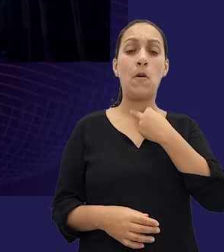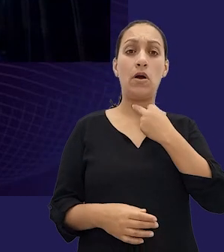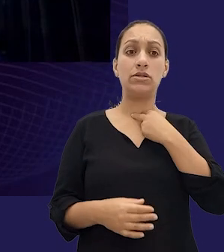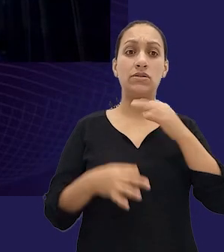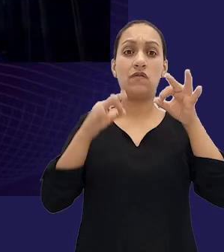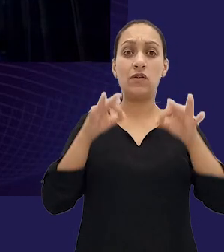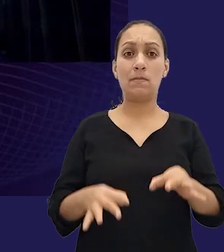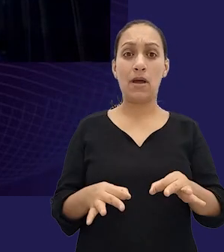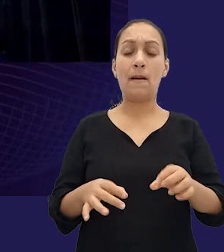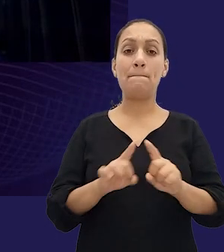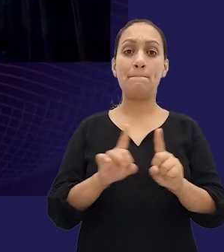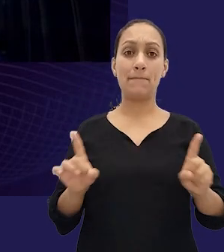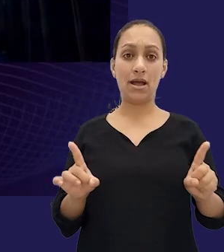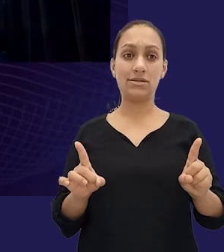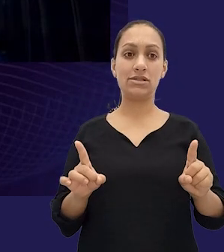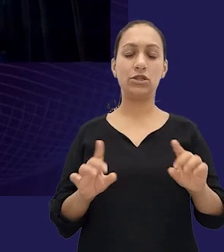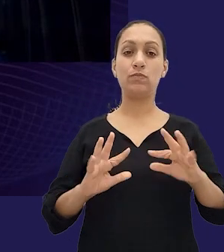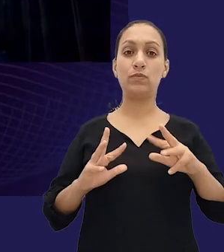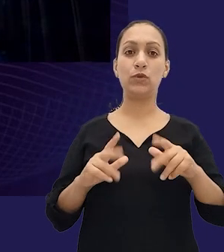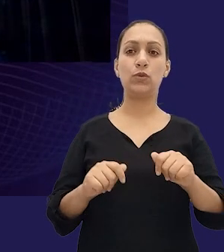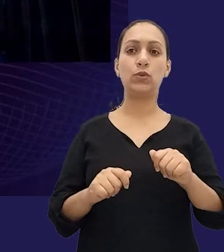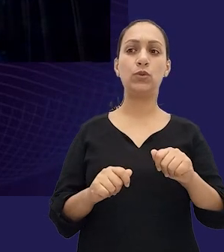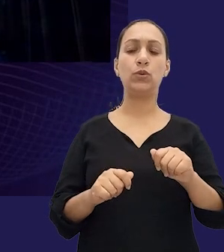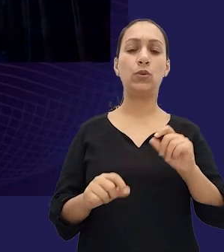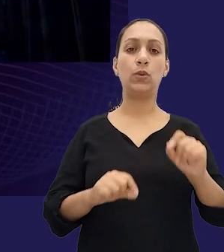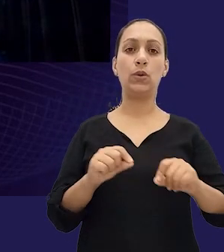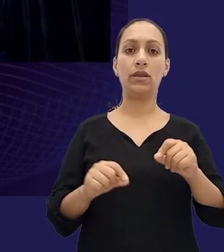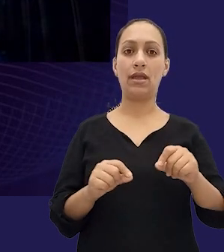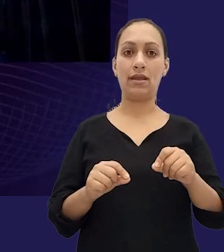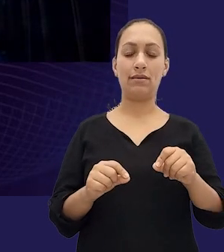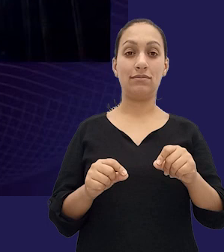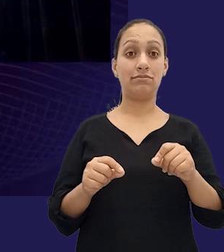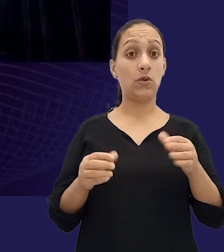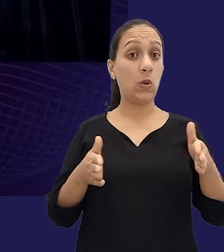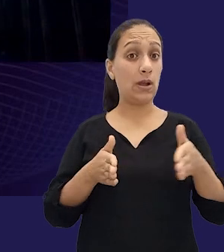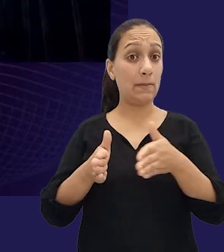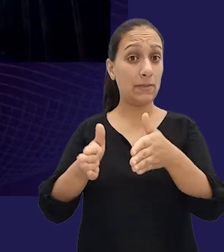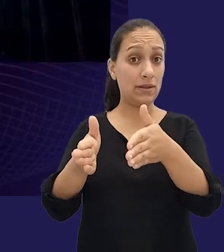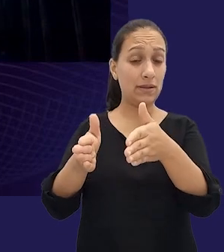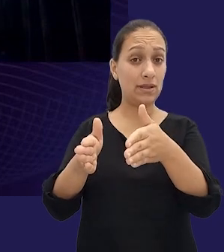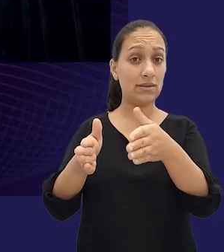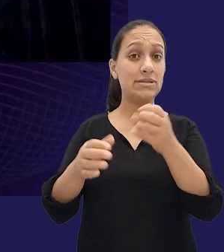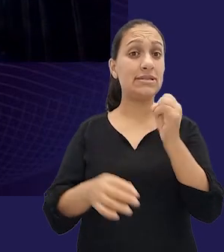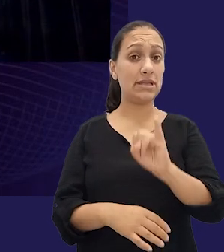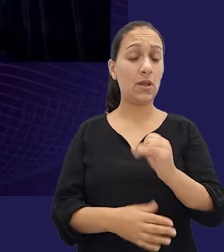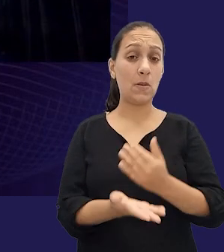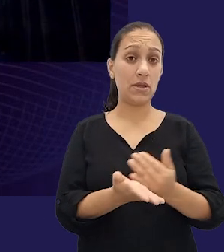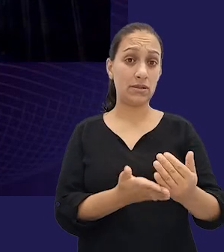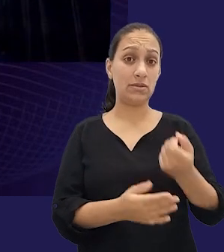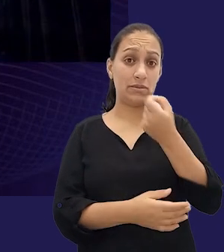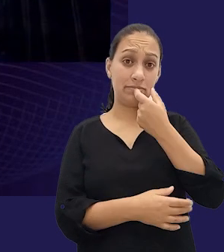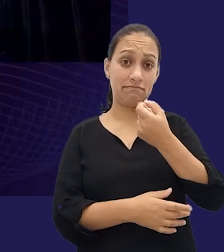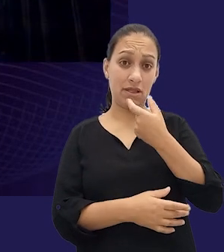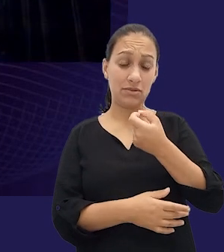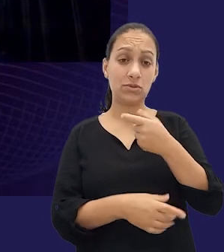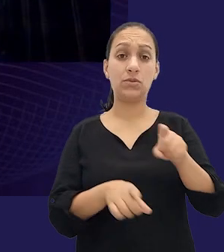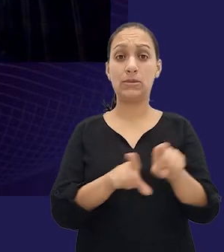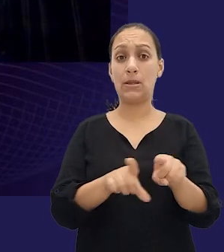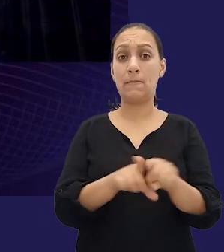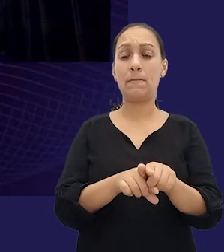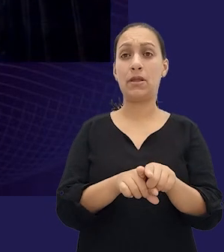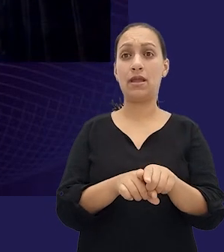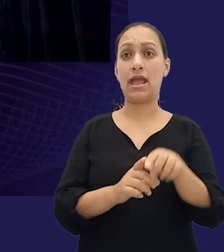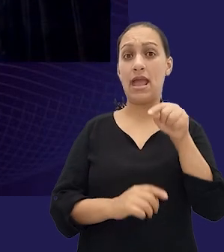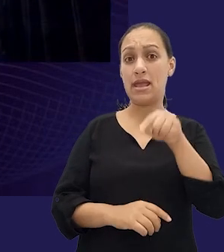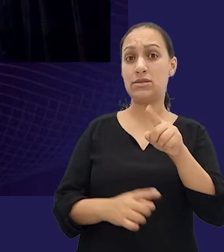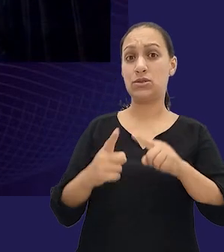modo taxativo, mas tudo indica, né, que uma projeção será, se a gente começar a utilizar também, né, muito